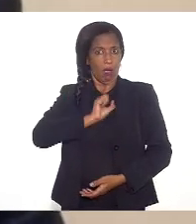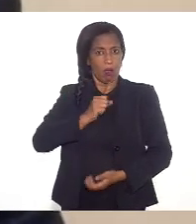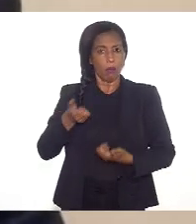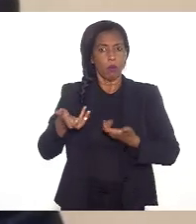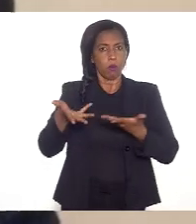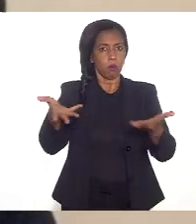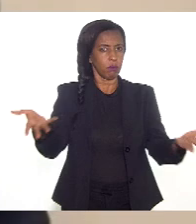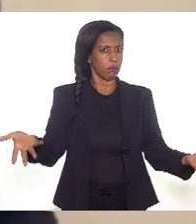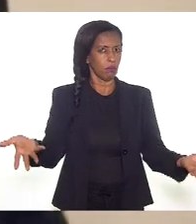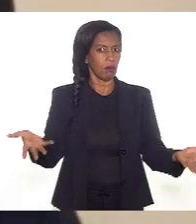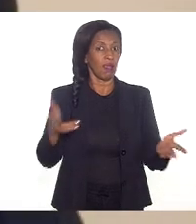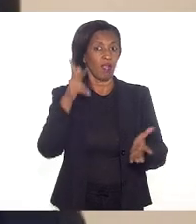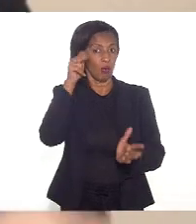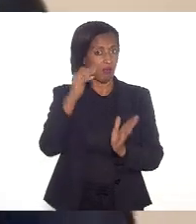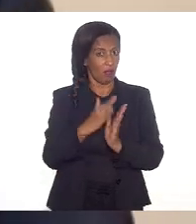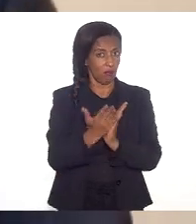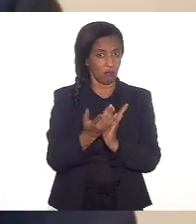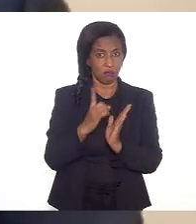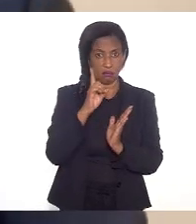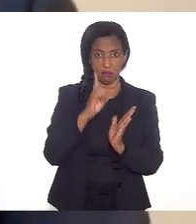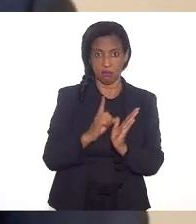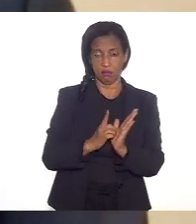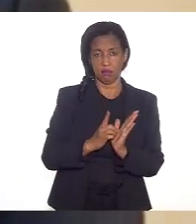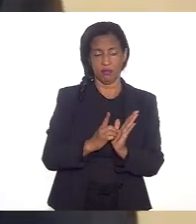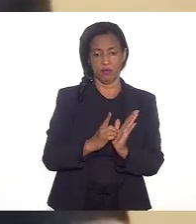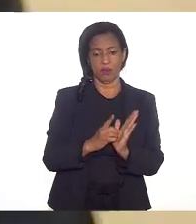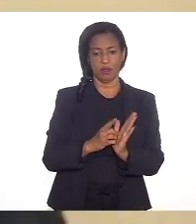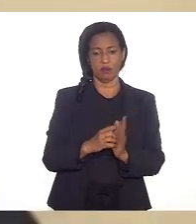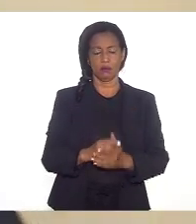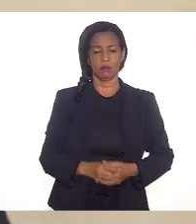diz a palavra de Deus.